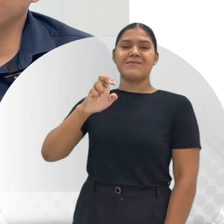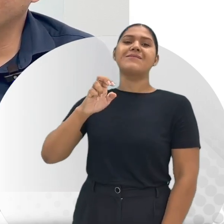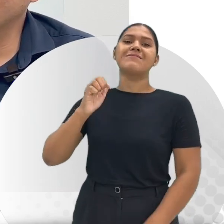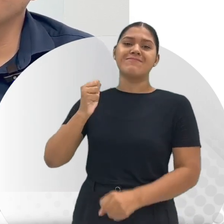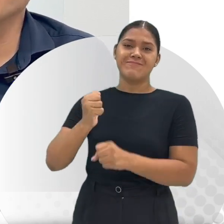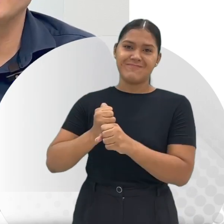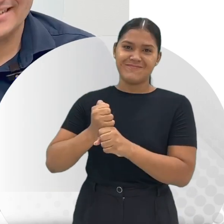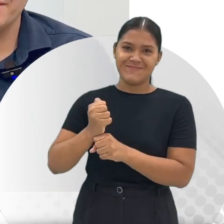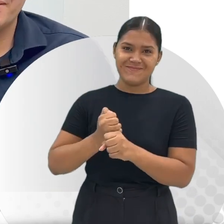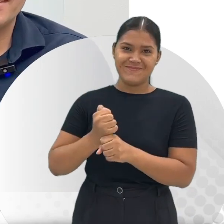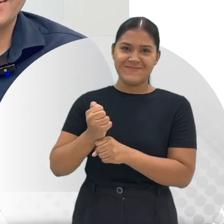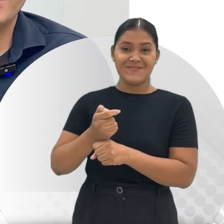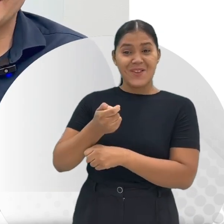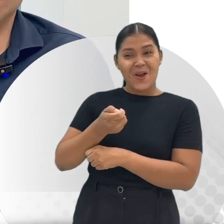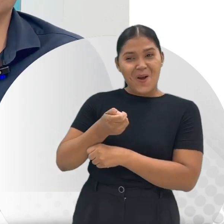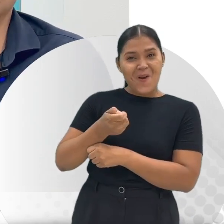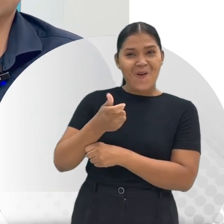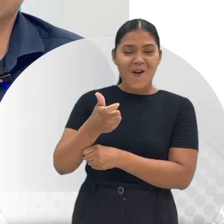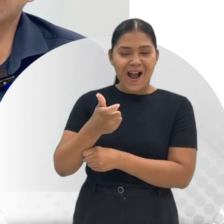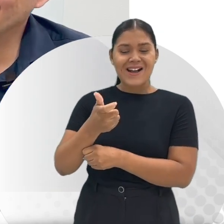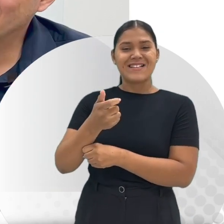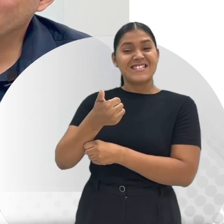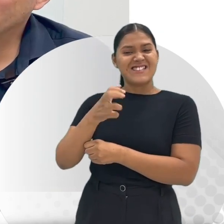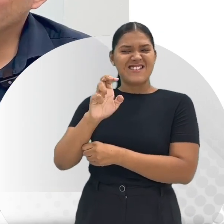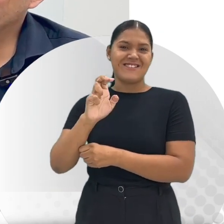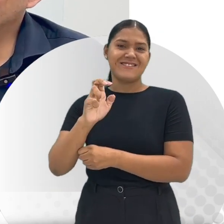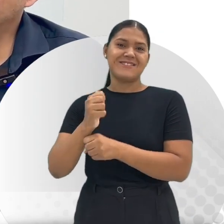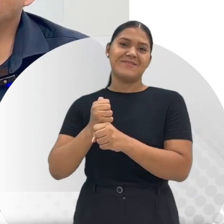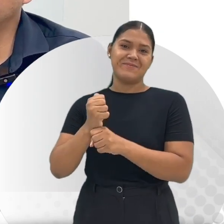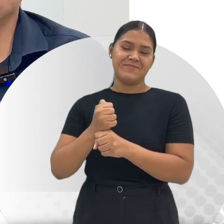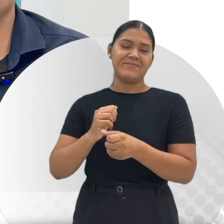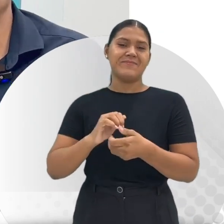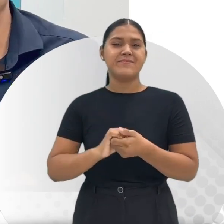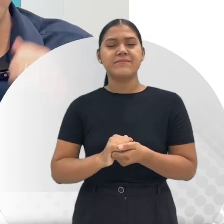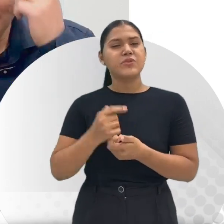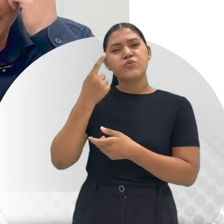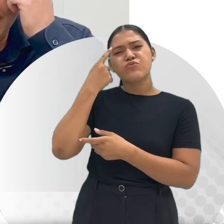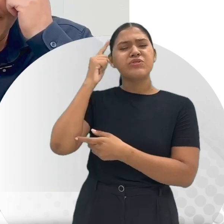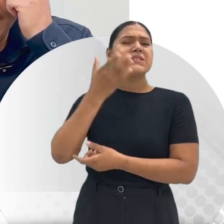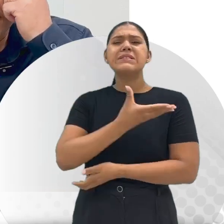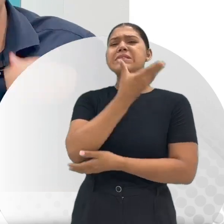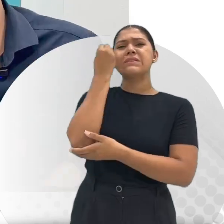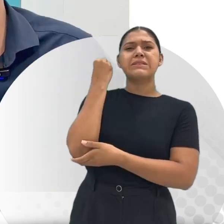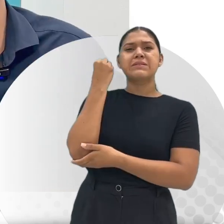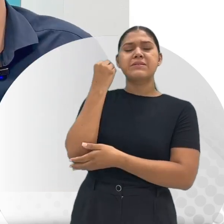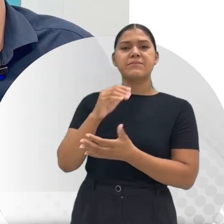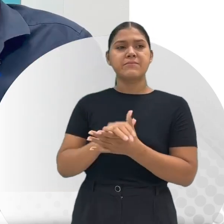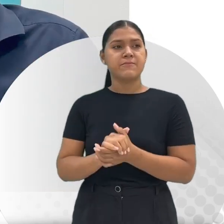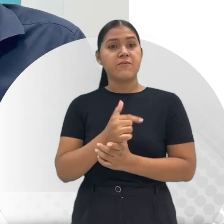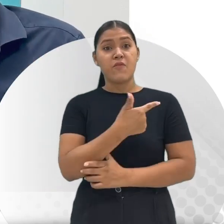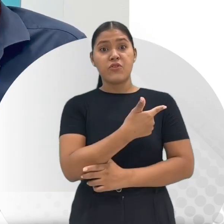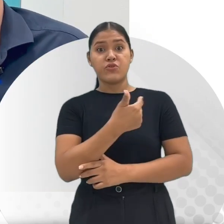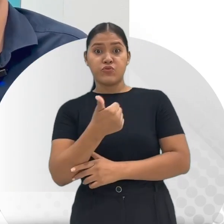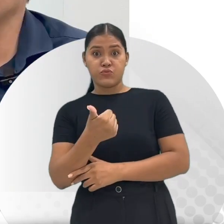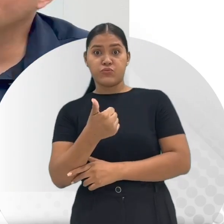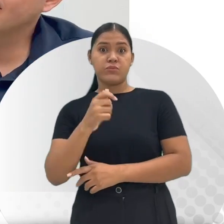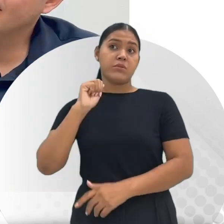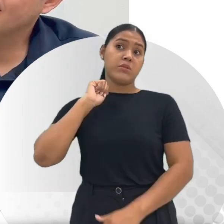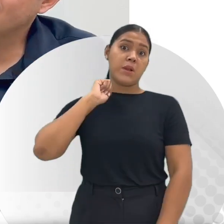vai debutar o casamento. Já vou debutar o casamento. E um dia para você esquecer. Dia 21 de abril de